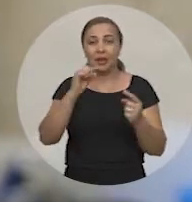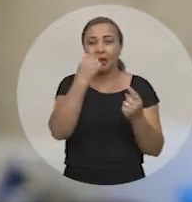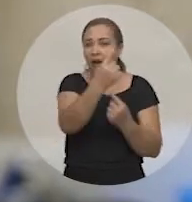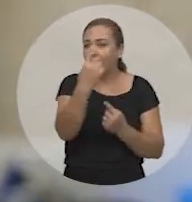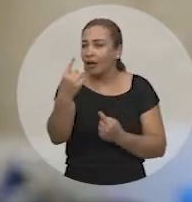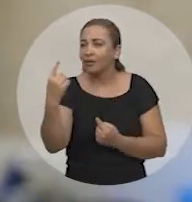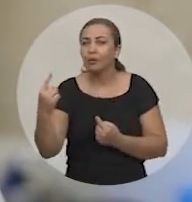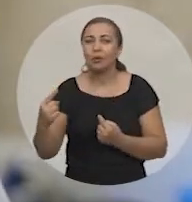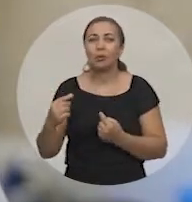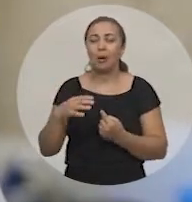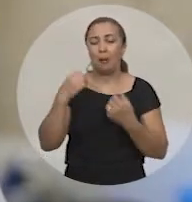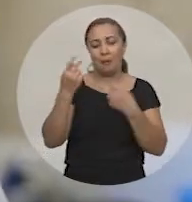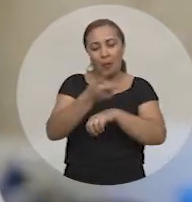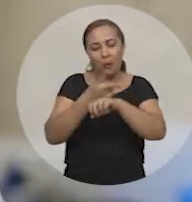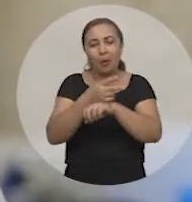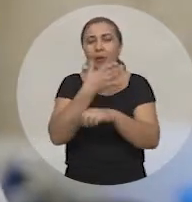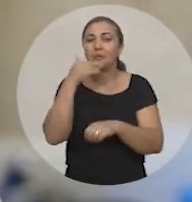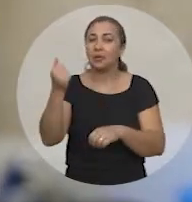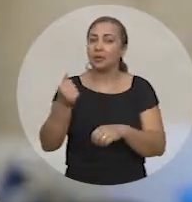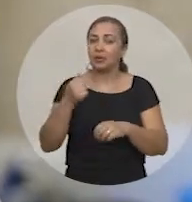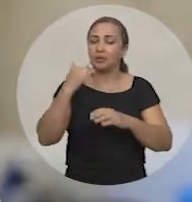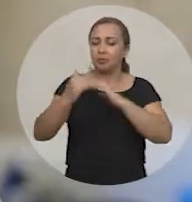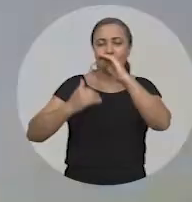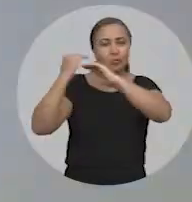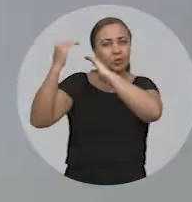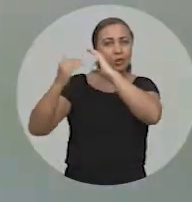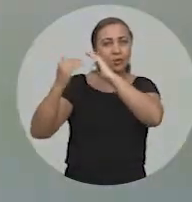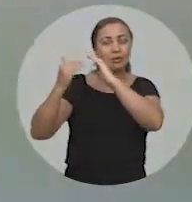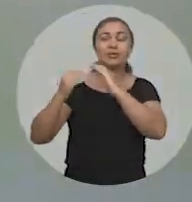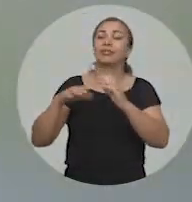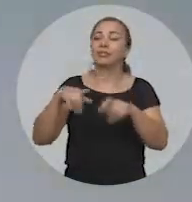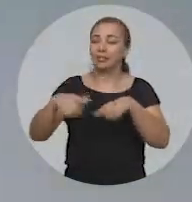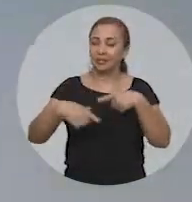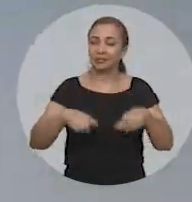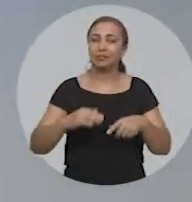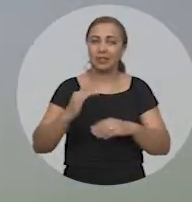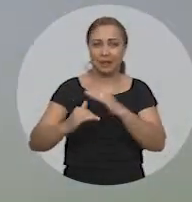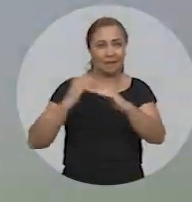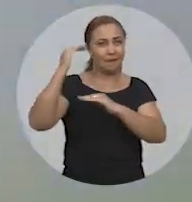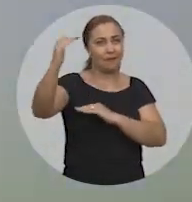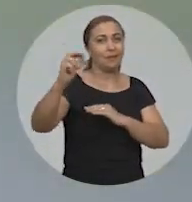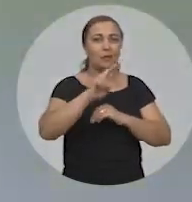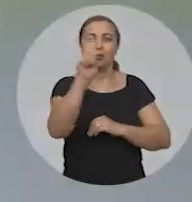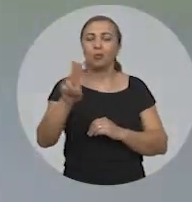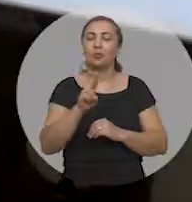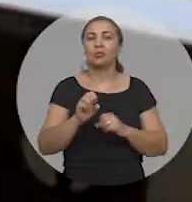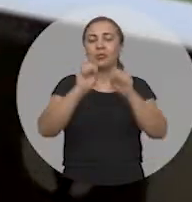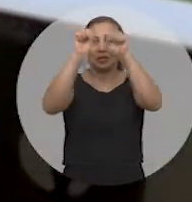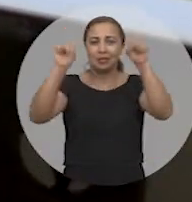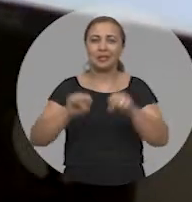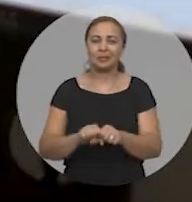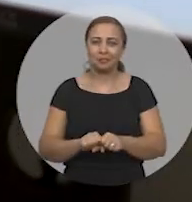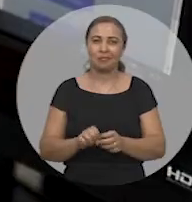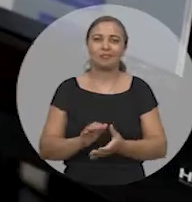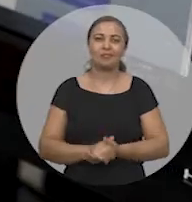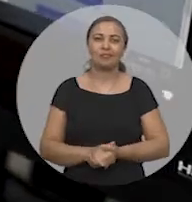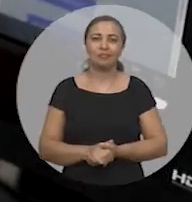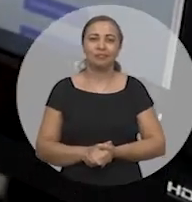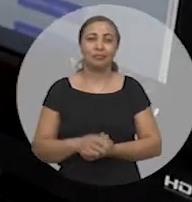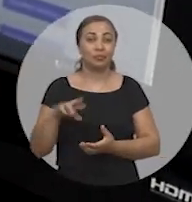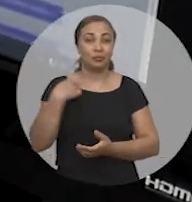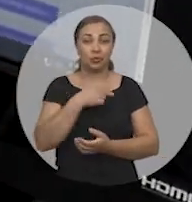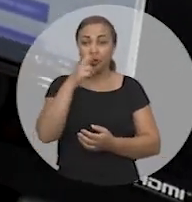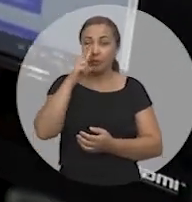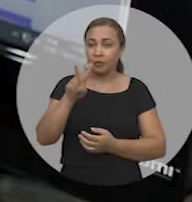unidades pudessem buscar melhorias nos seus processos de trabalho e avançar no uso do sistema e da ferramenta. Então, a